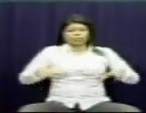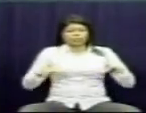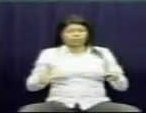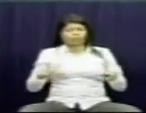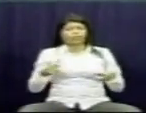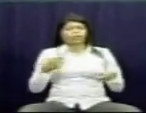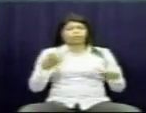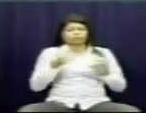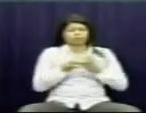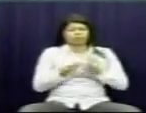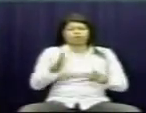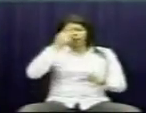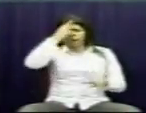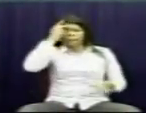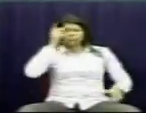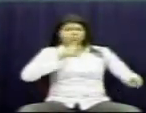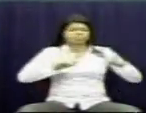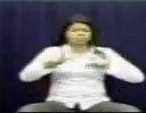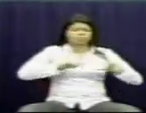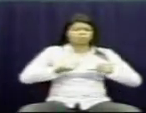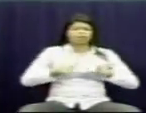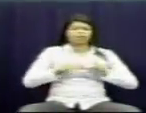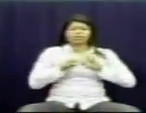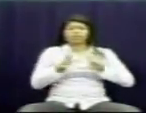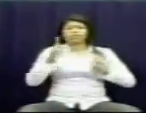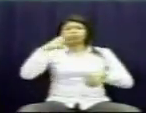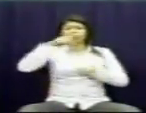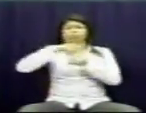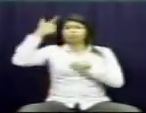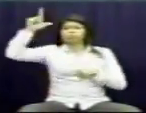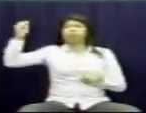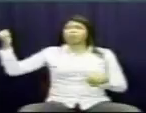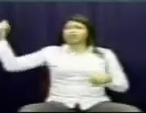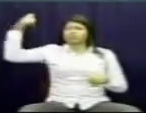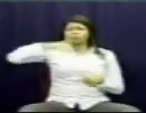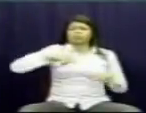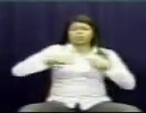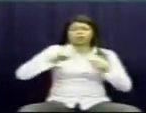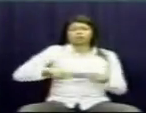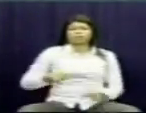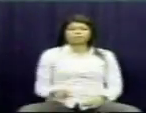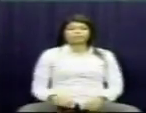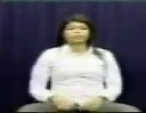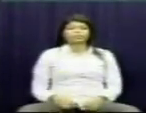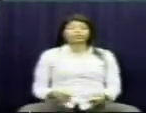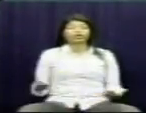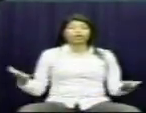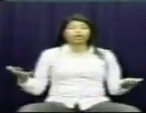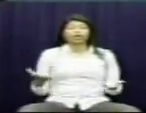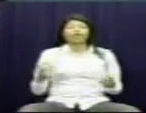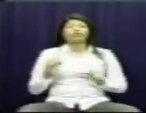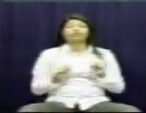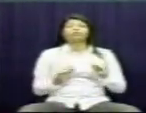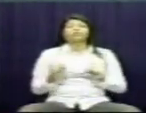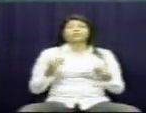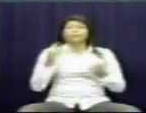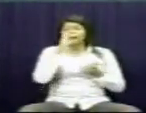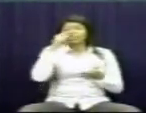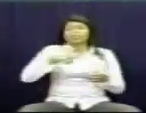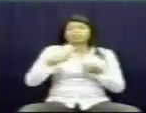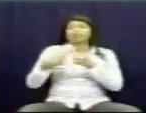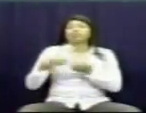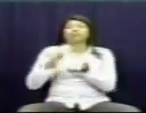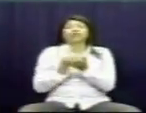mais simplista, mais rápida e mais demagógica. O enfrentamento estrutural do problema da falta de médico